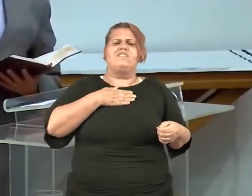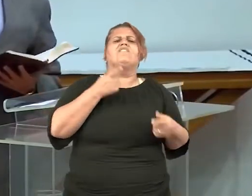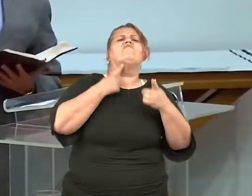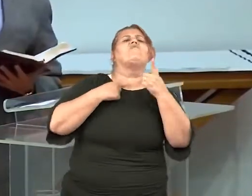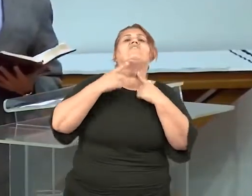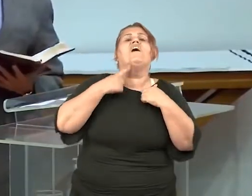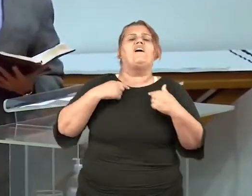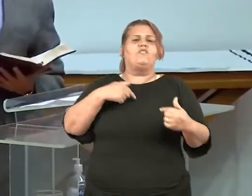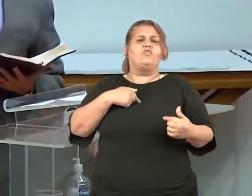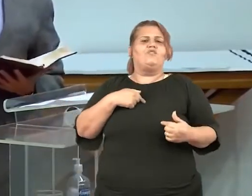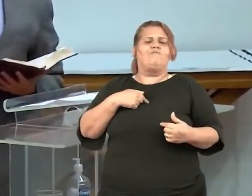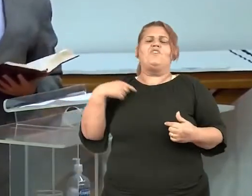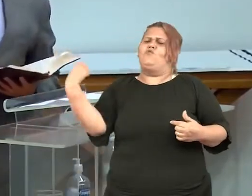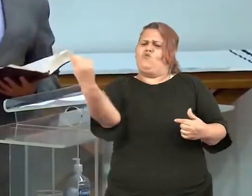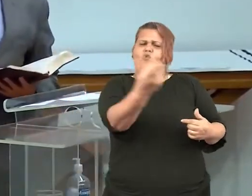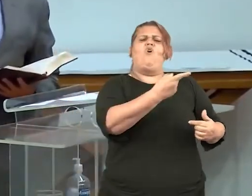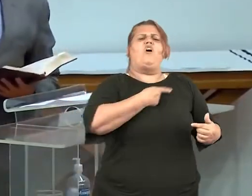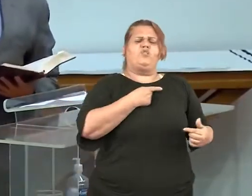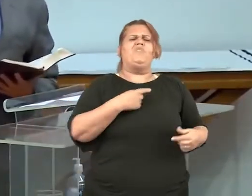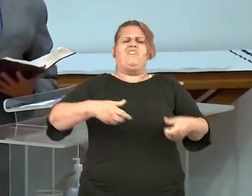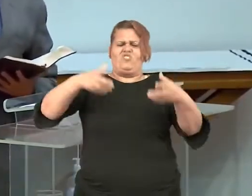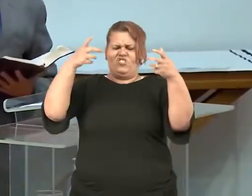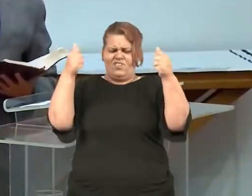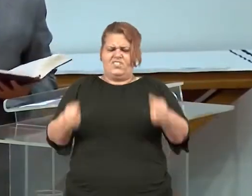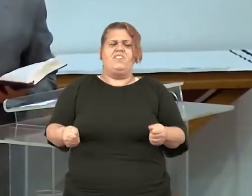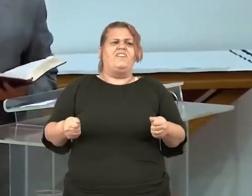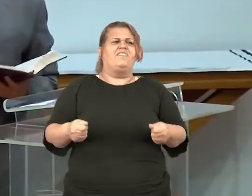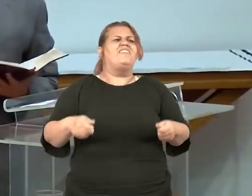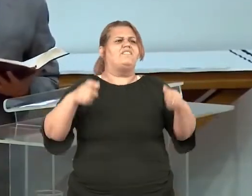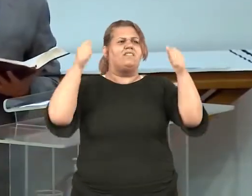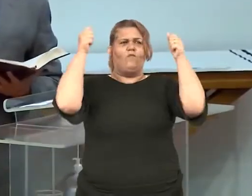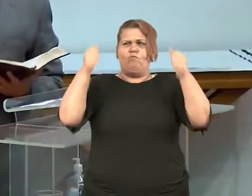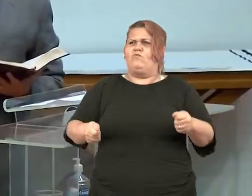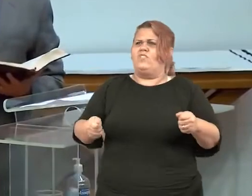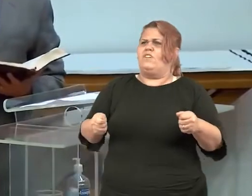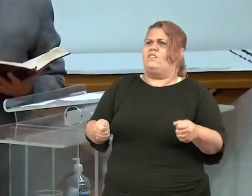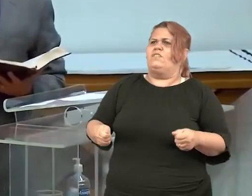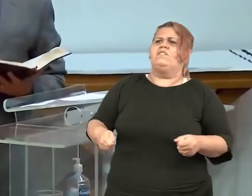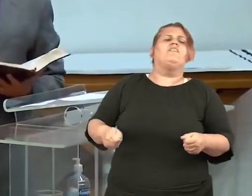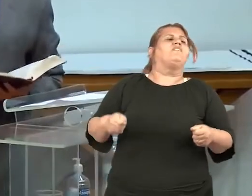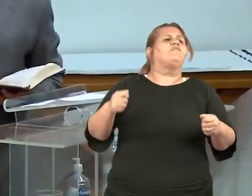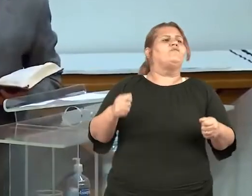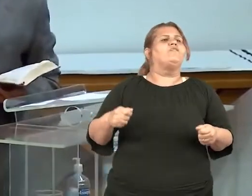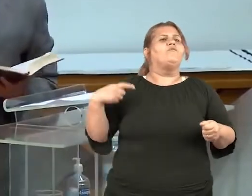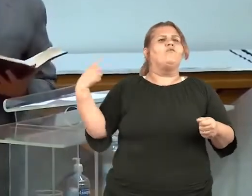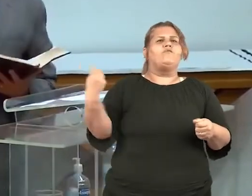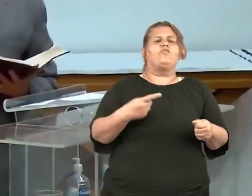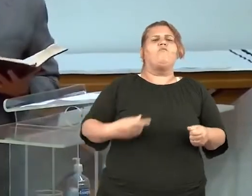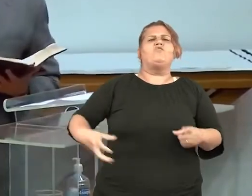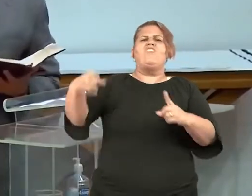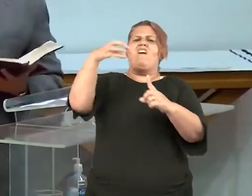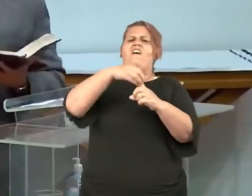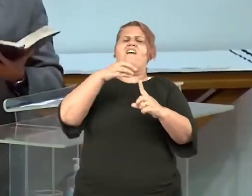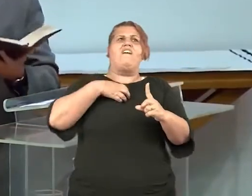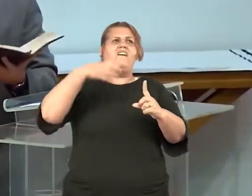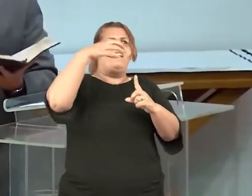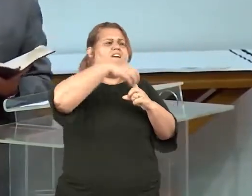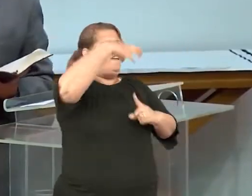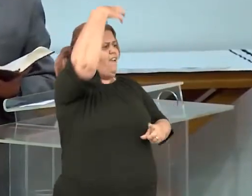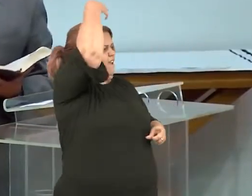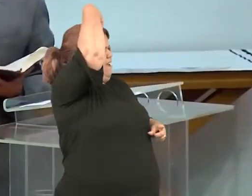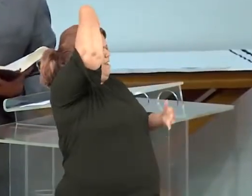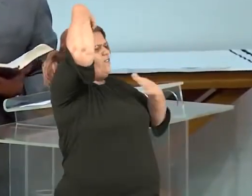vontade, porque nós tomamos decisões e realizamos as nossas ações, e somos soberanos nisso. Essa é a